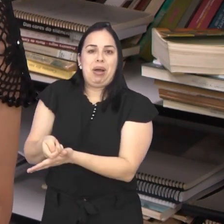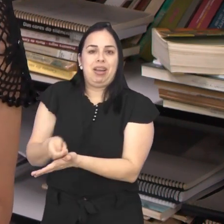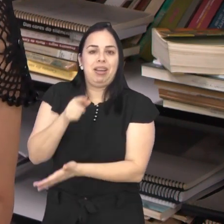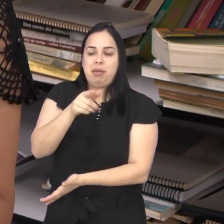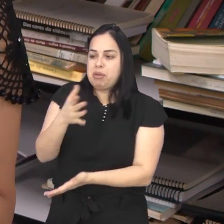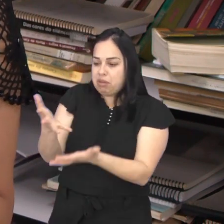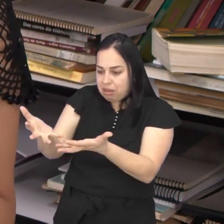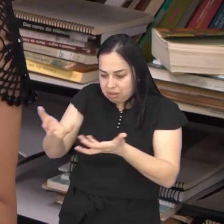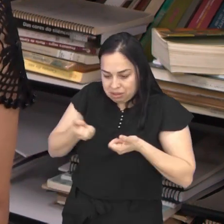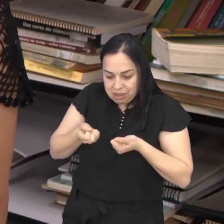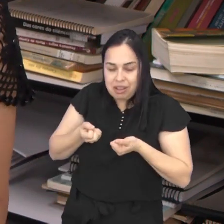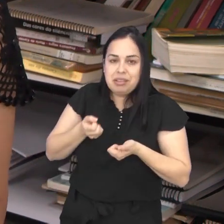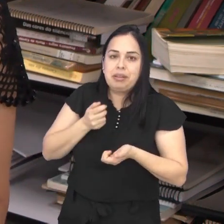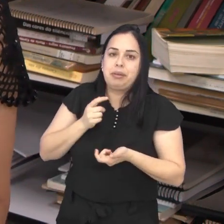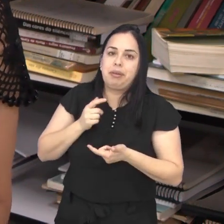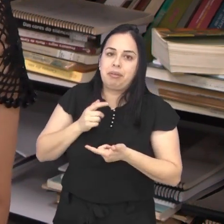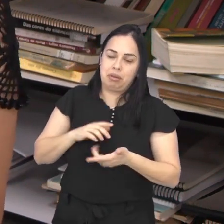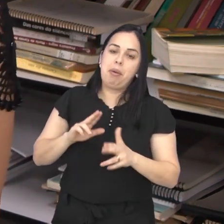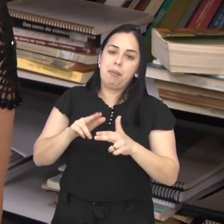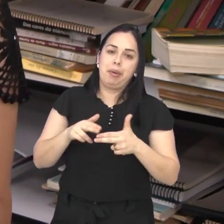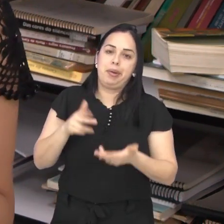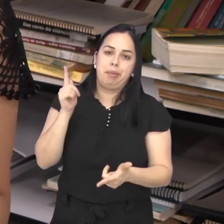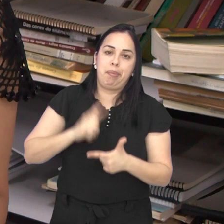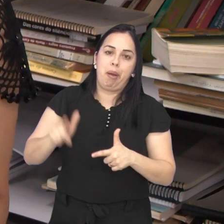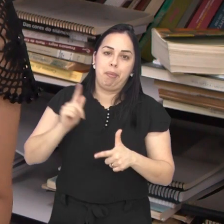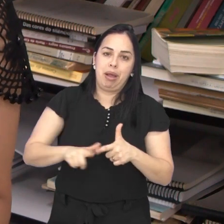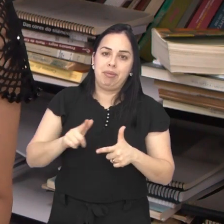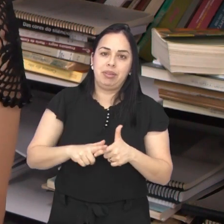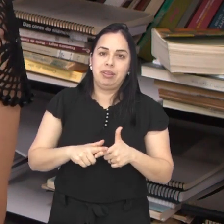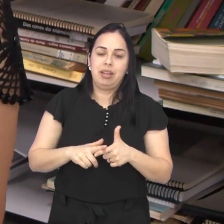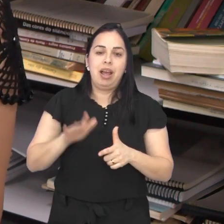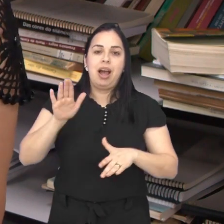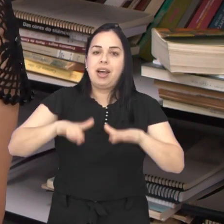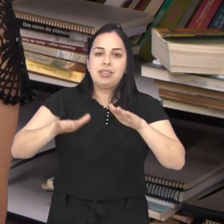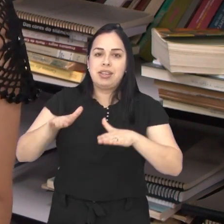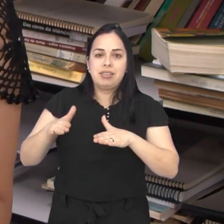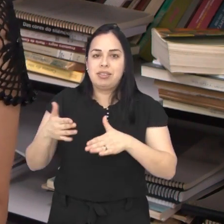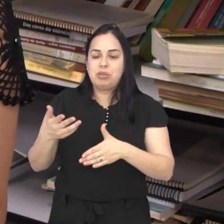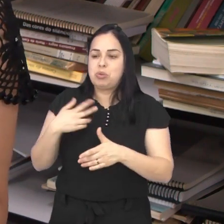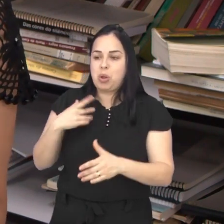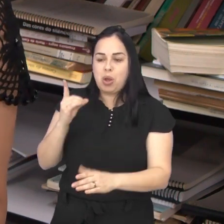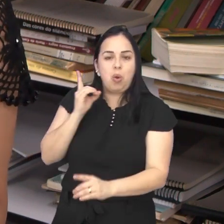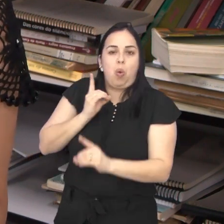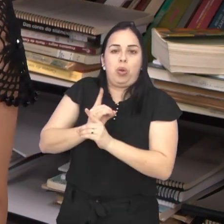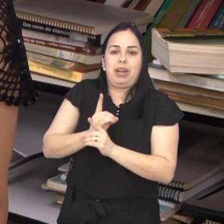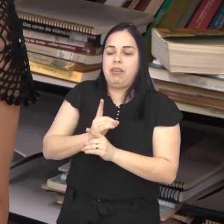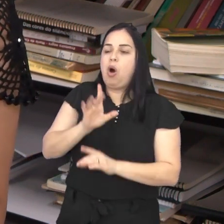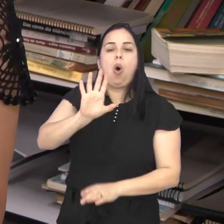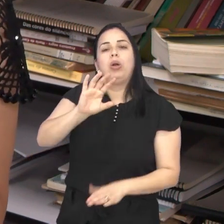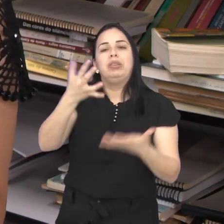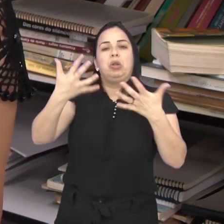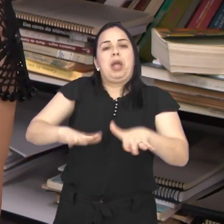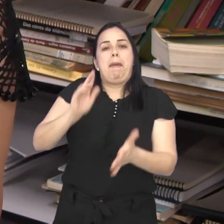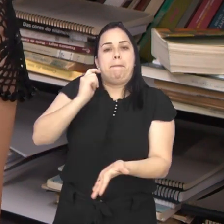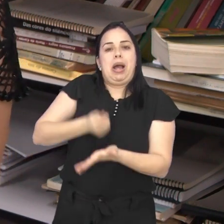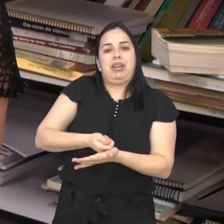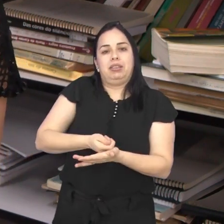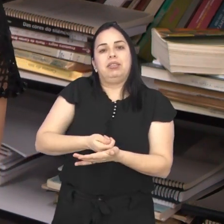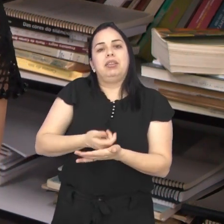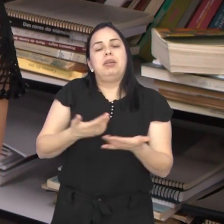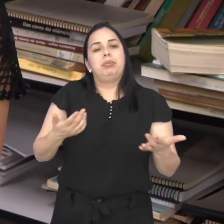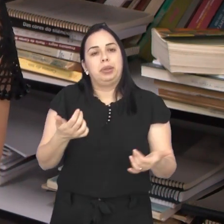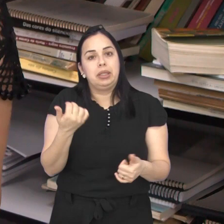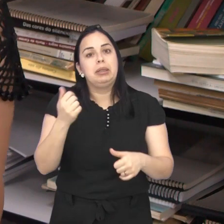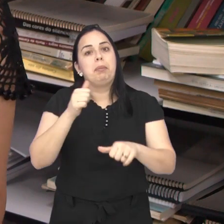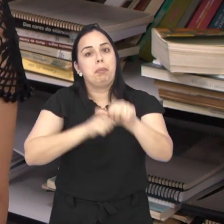remetente, ou seja, quem pagava era quem recebia. E é lógico que havia todo um problema de logística, porque às vezes você não encontrava o remetente, ou o remetente não tinha dinheiro, ou não